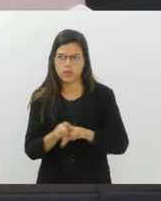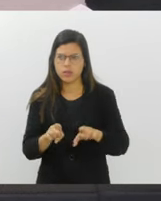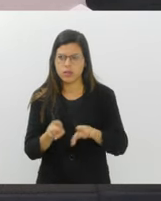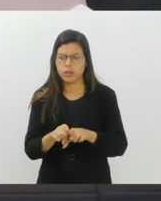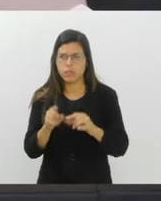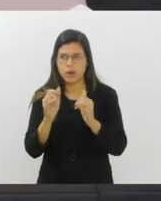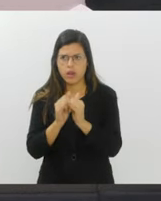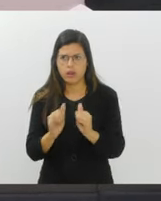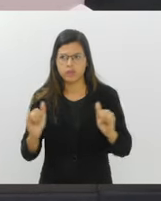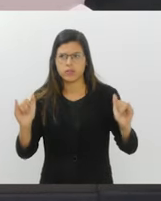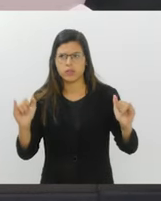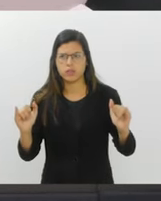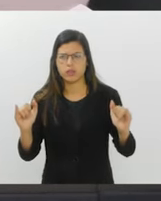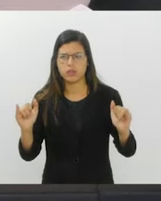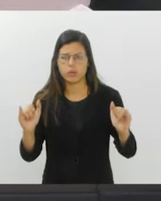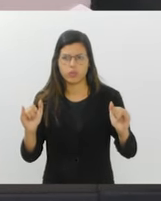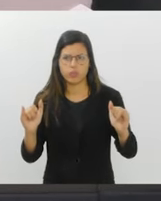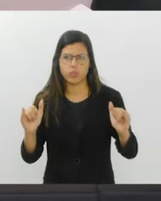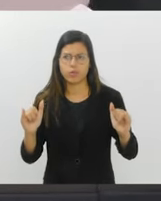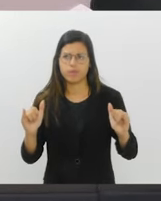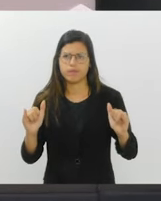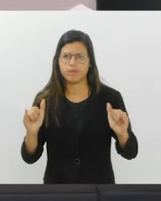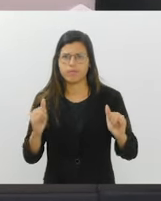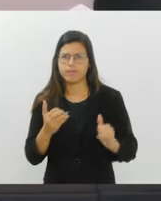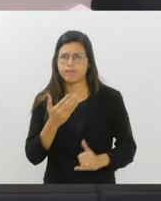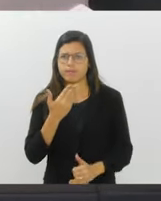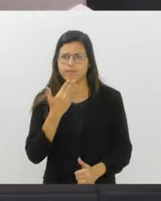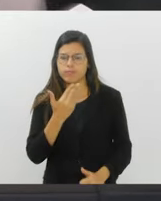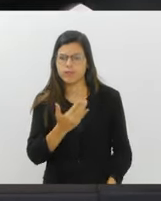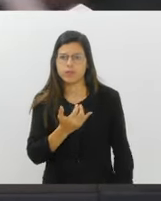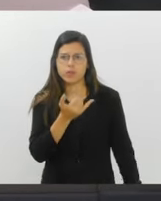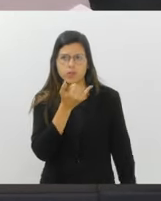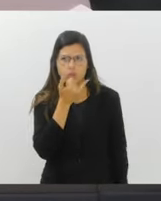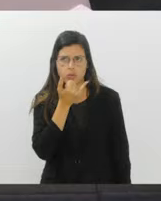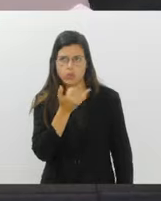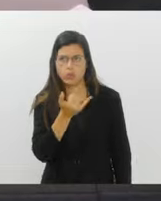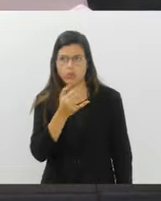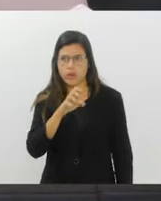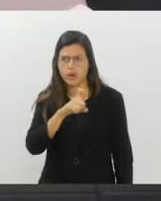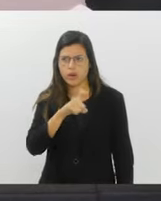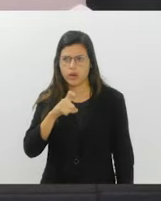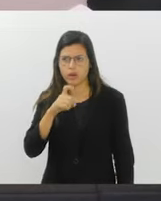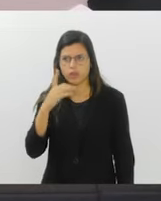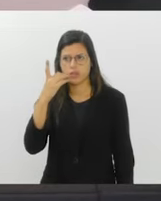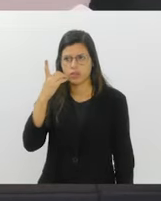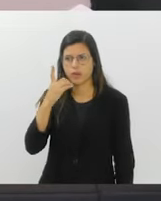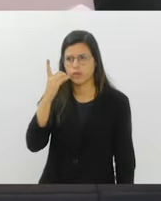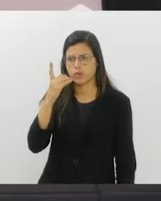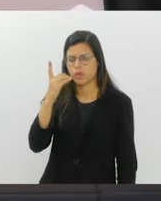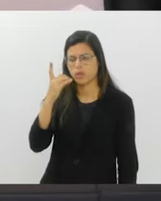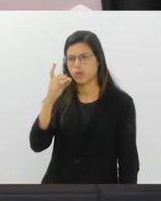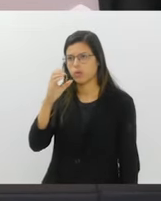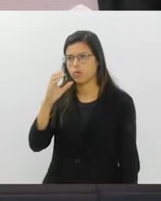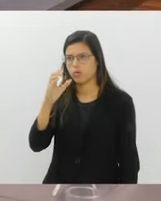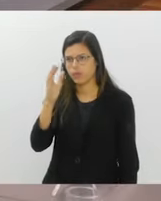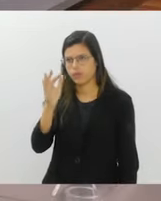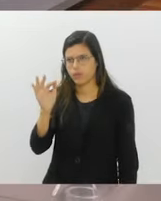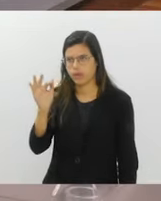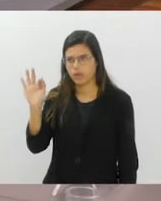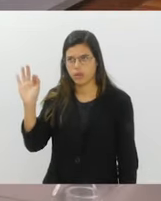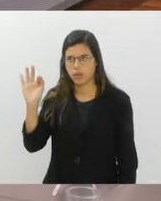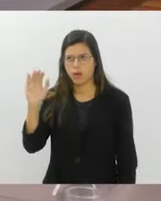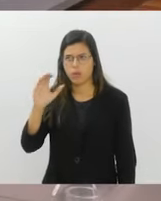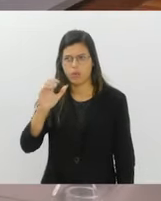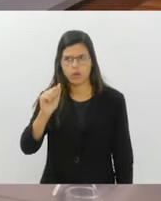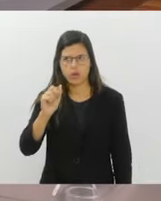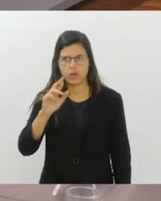anunciando e pedindo desculpas do ex-deputado federal Carlos Santana, que também está aqui.